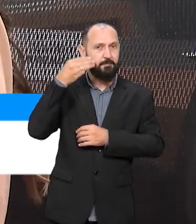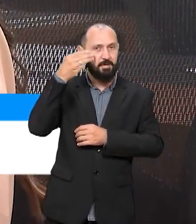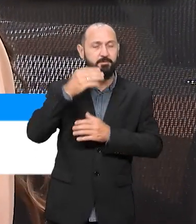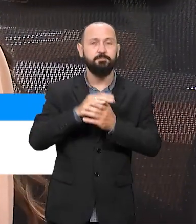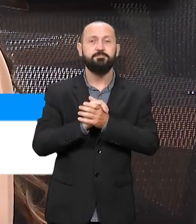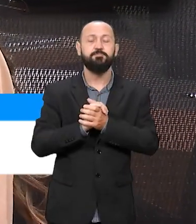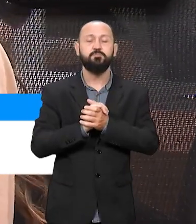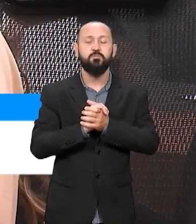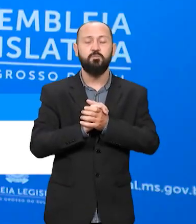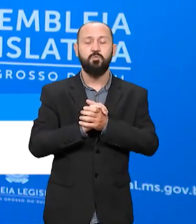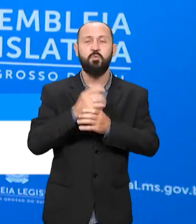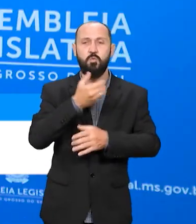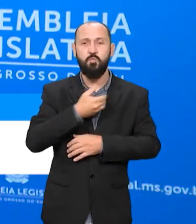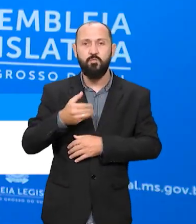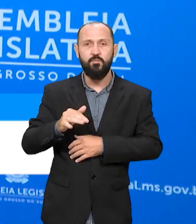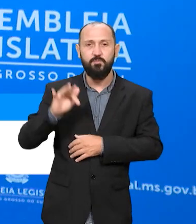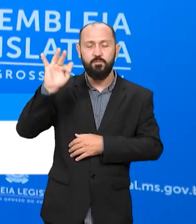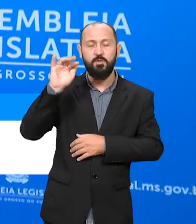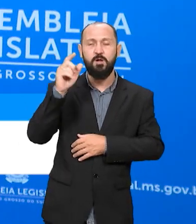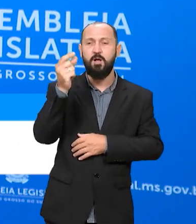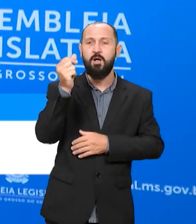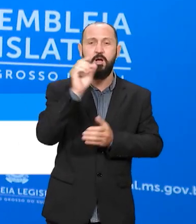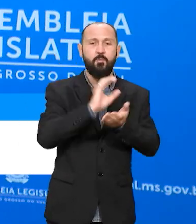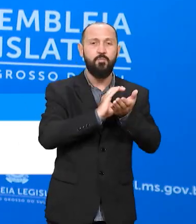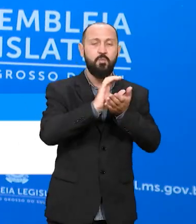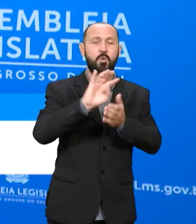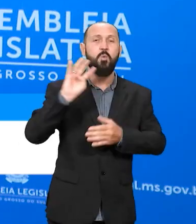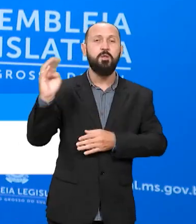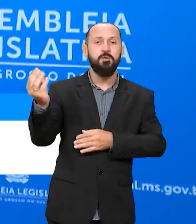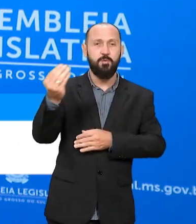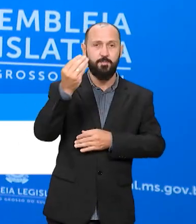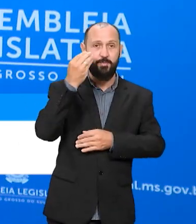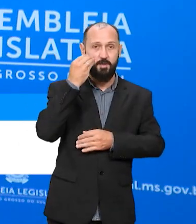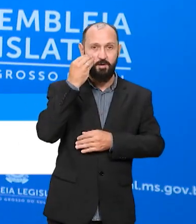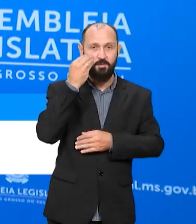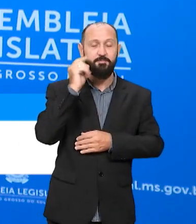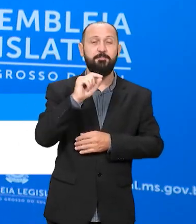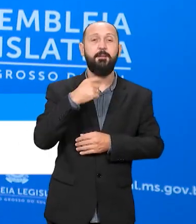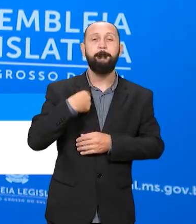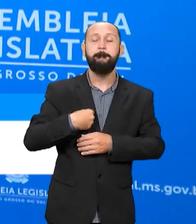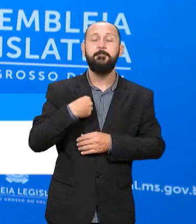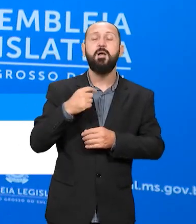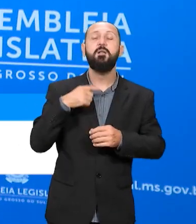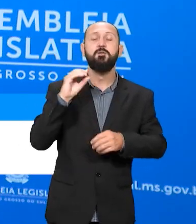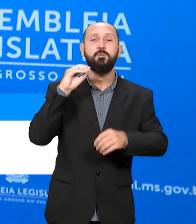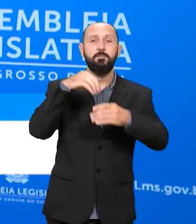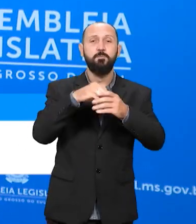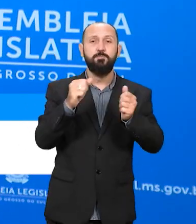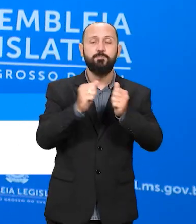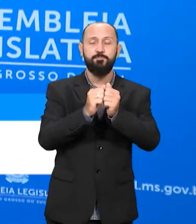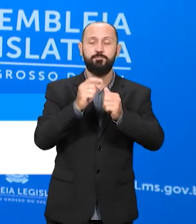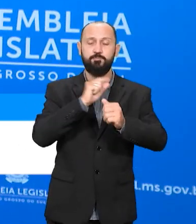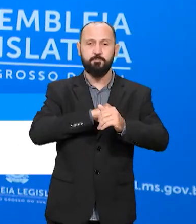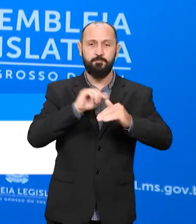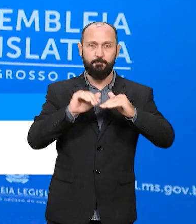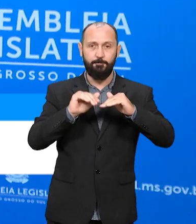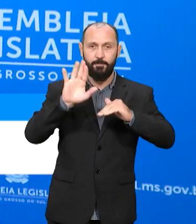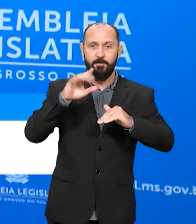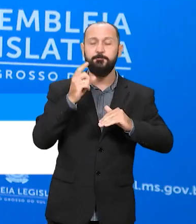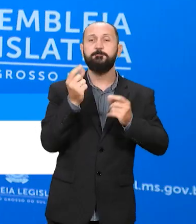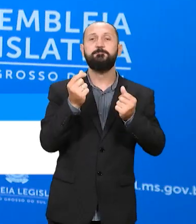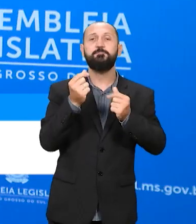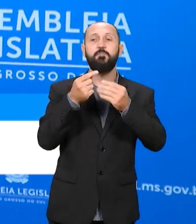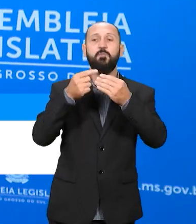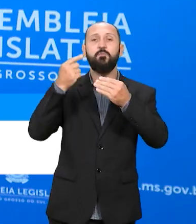Mara caseiro do PSDB o governo federal destinou o repasse de 4 milhões e 600 mil reais para contemplar o piso de